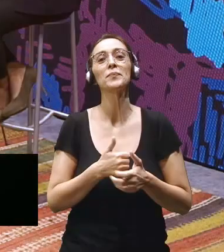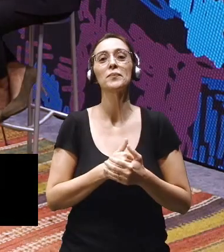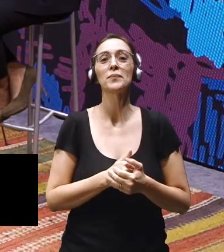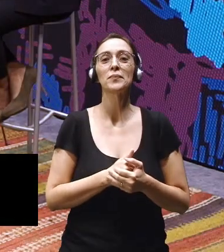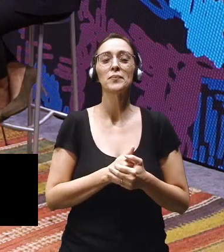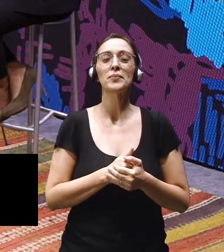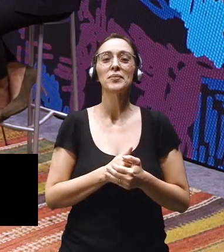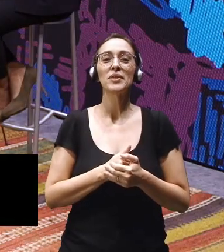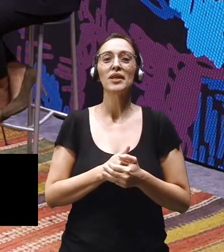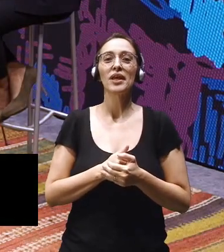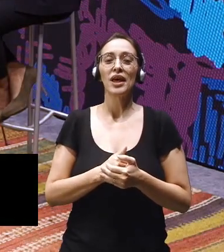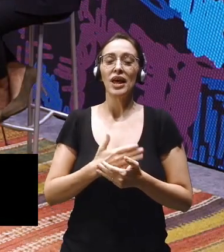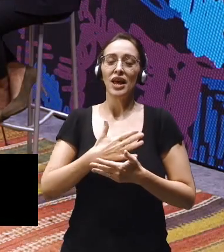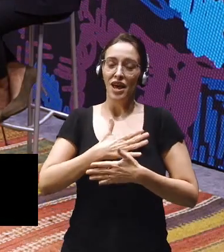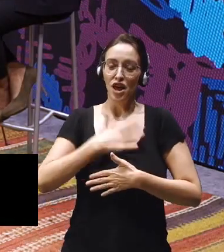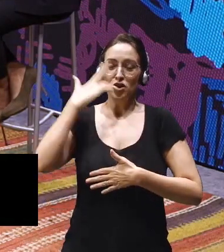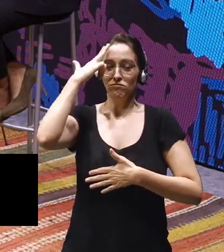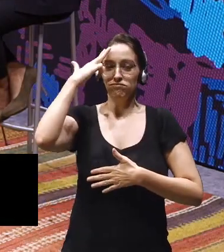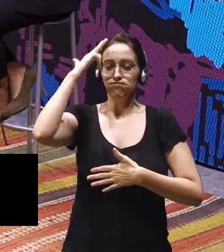dream of a world where